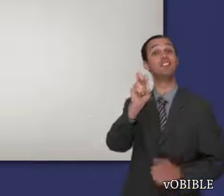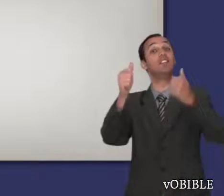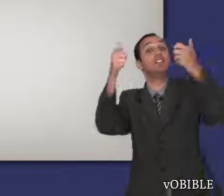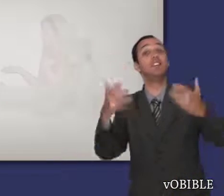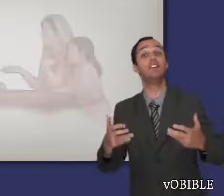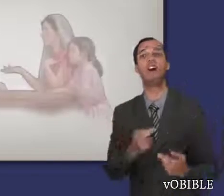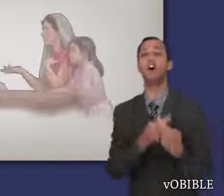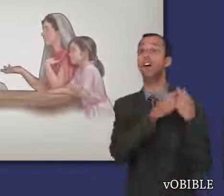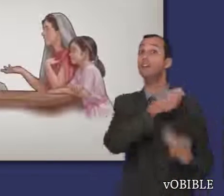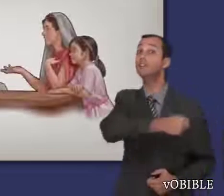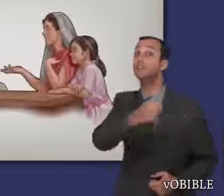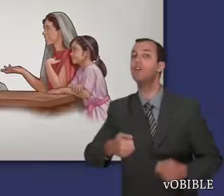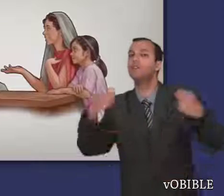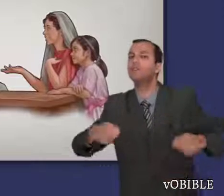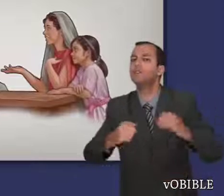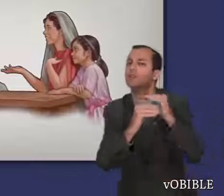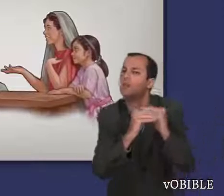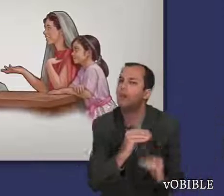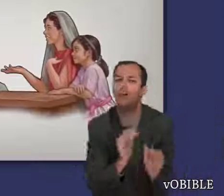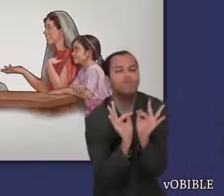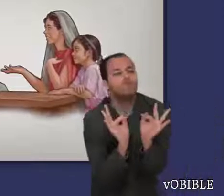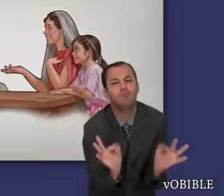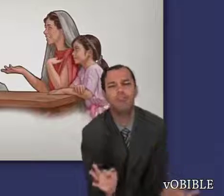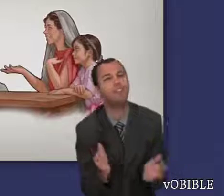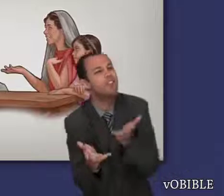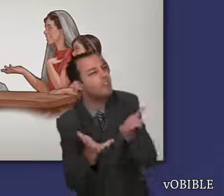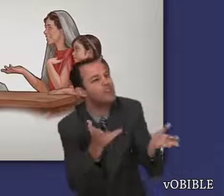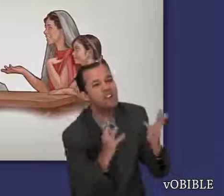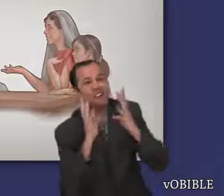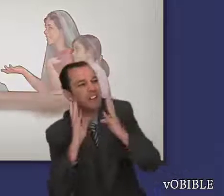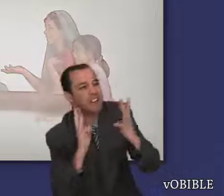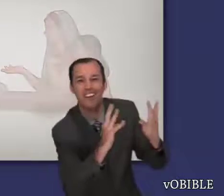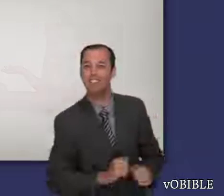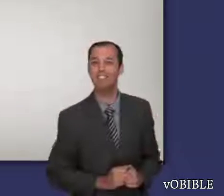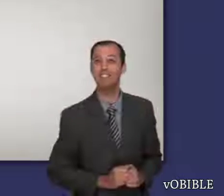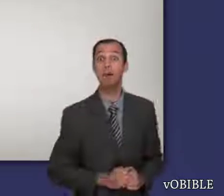os anciãos da importância de serem humildes e se preocuparem com os irmãos da congregação.